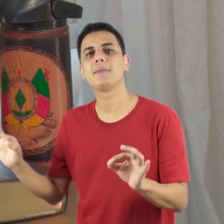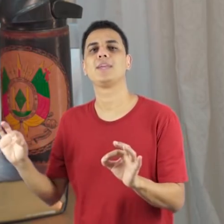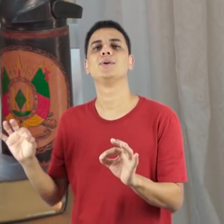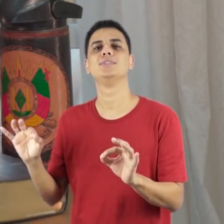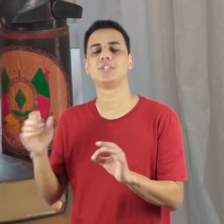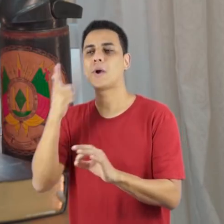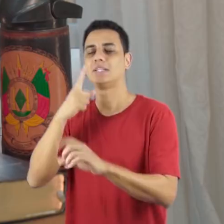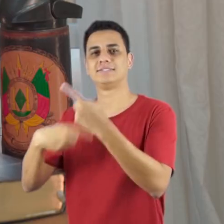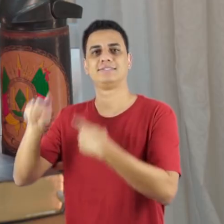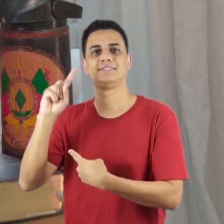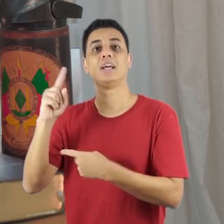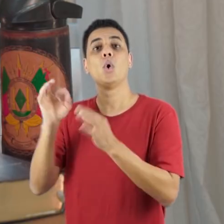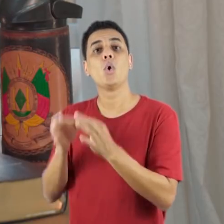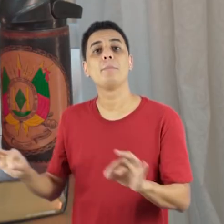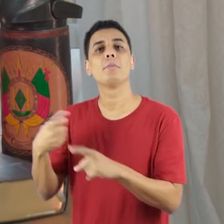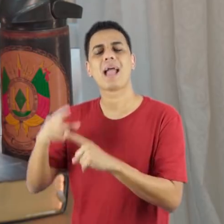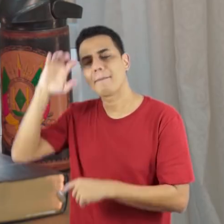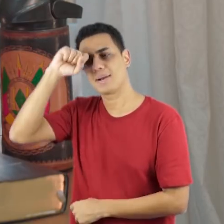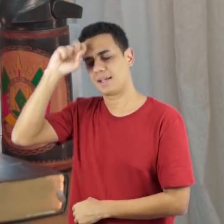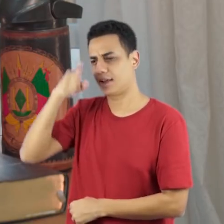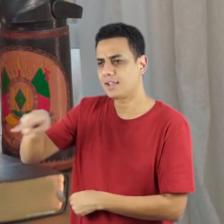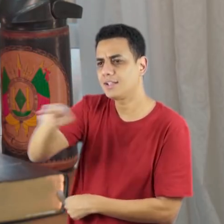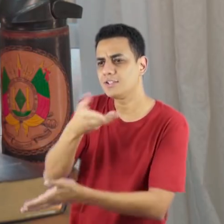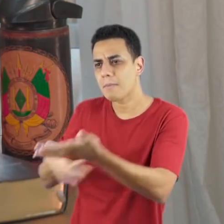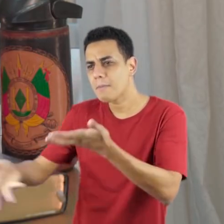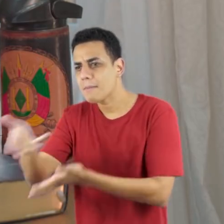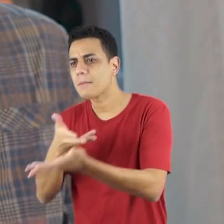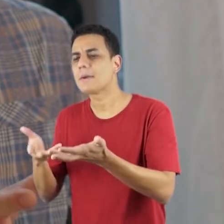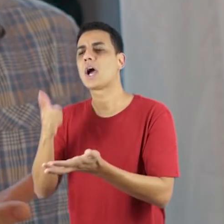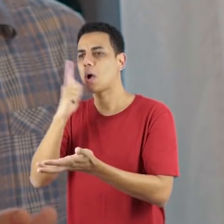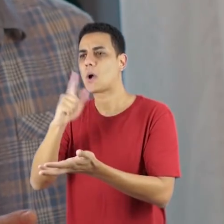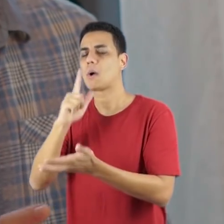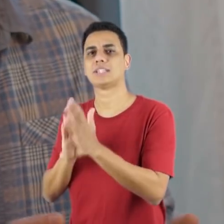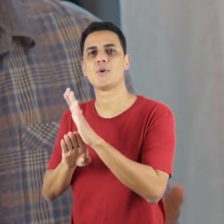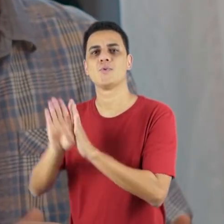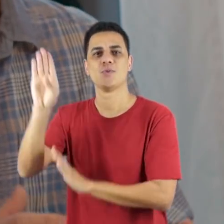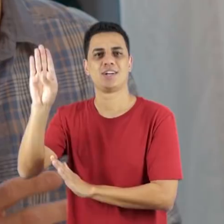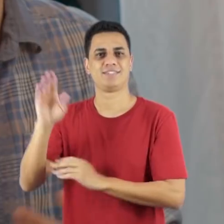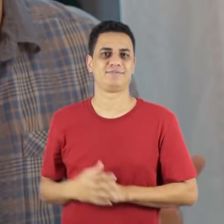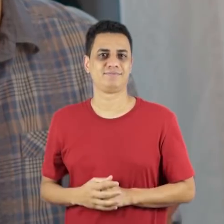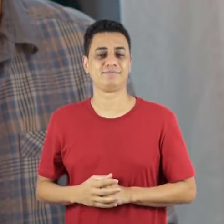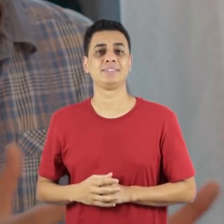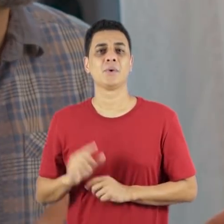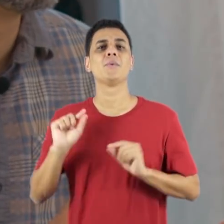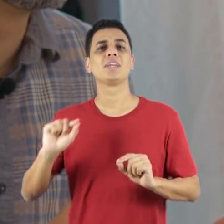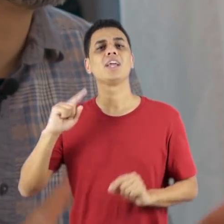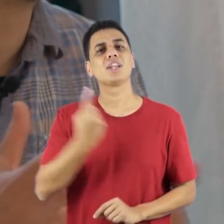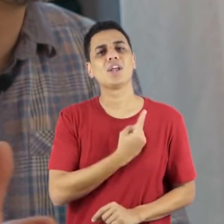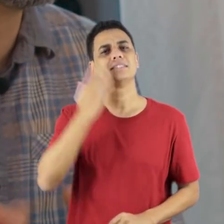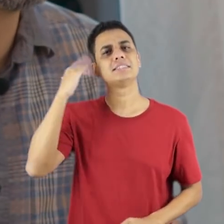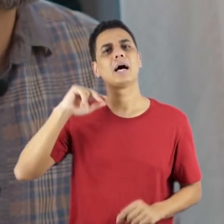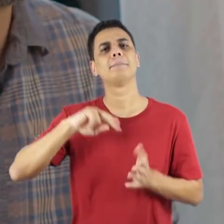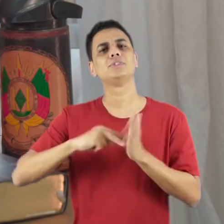Pois o humilde ele aprende com os outros e desfruta de honra e sucesso. Vamos ver então um pouco mais do que sabemos sobre o orgulho